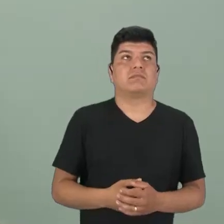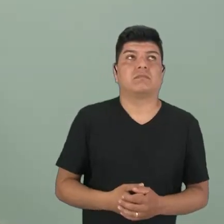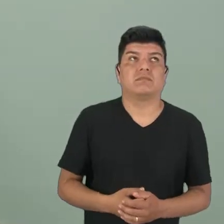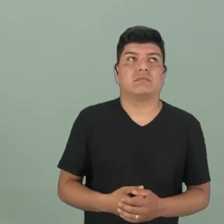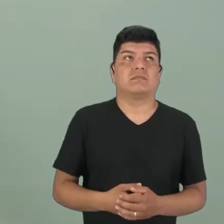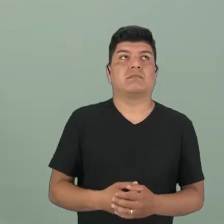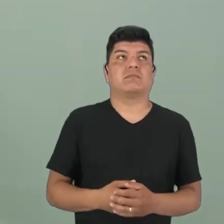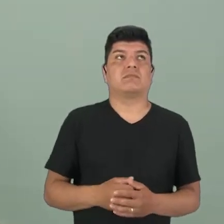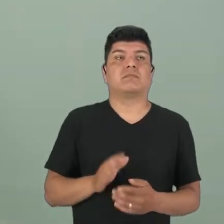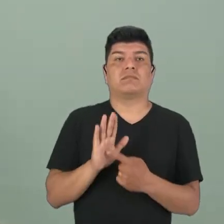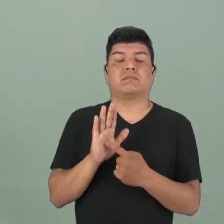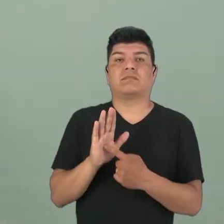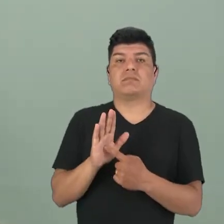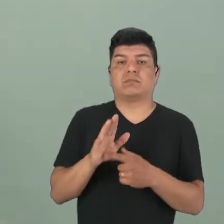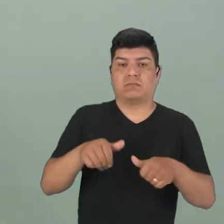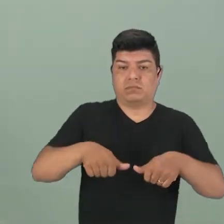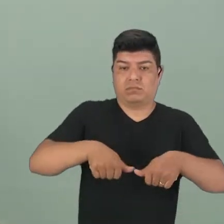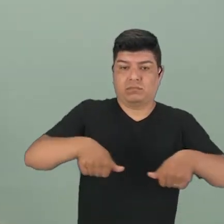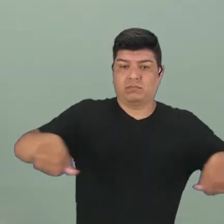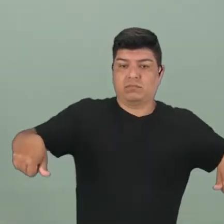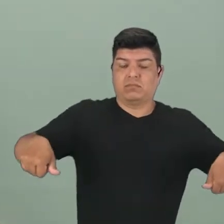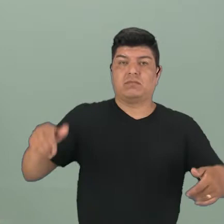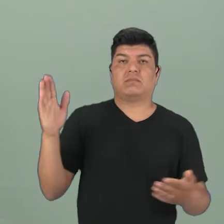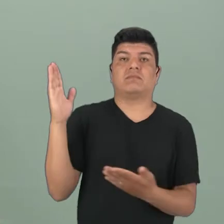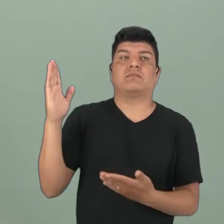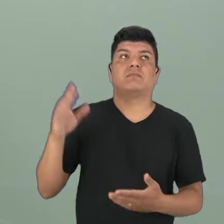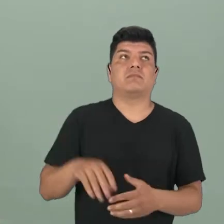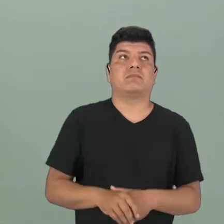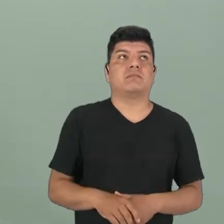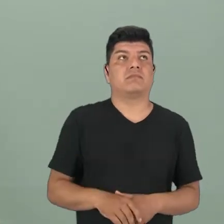como indica aqui, ó, deixa eu só voltar aqui.